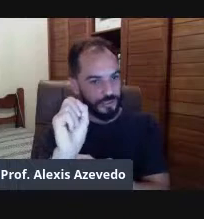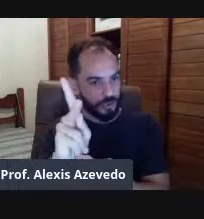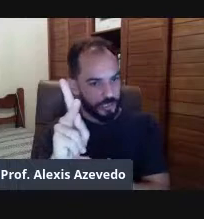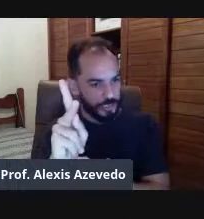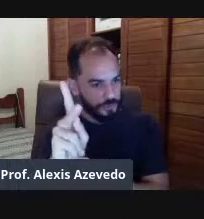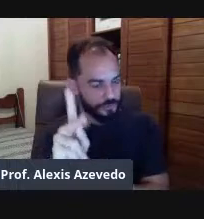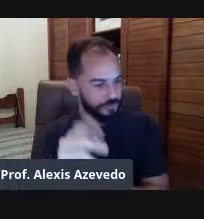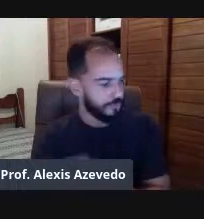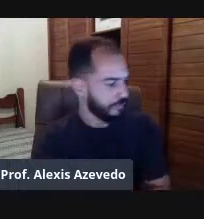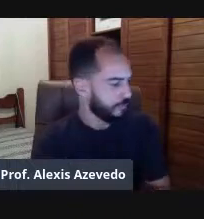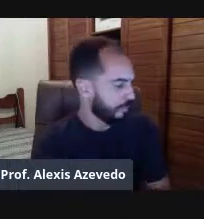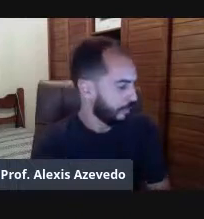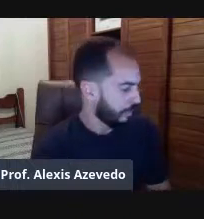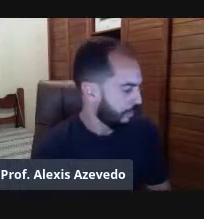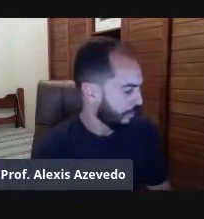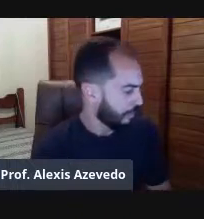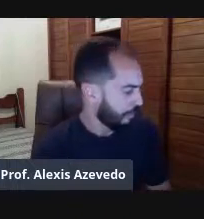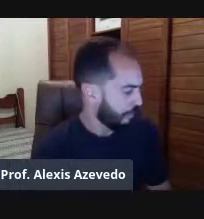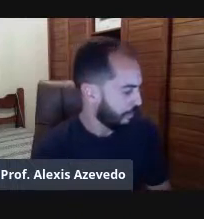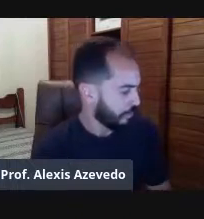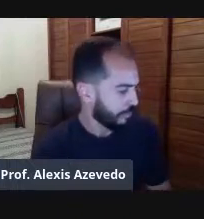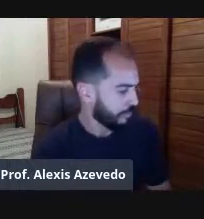você, ok?